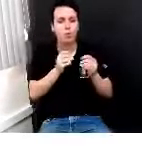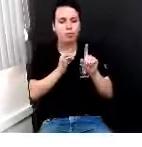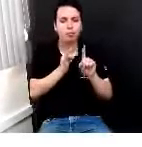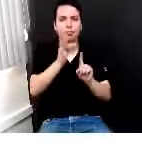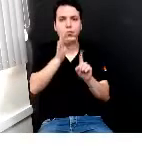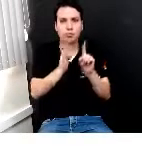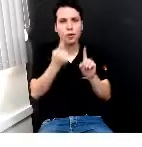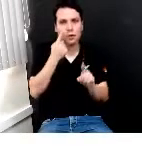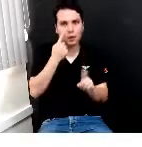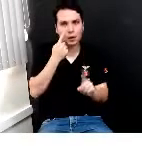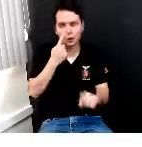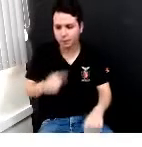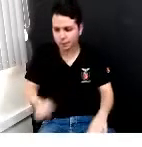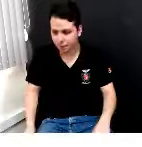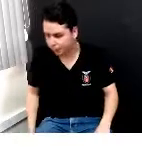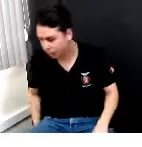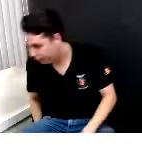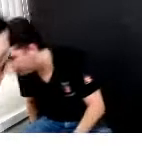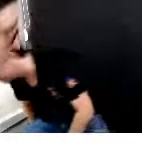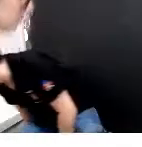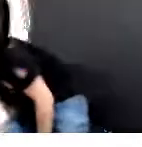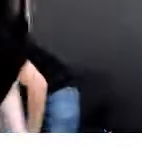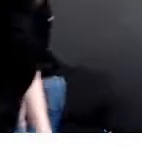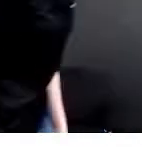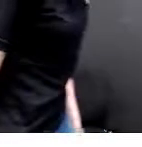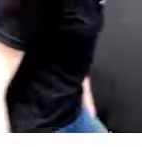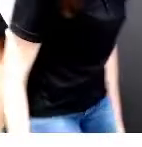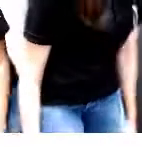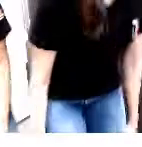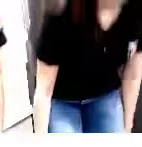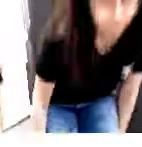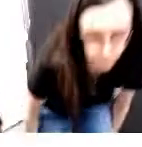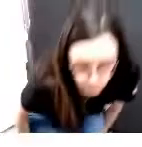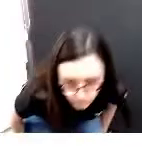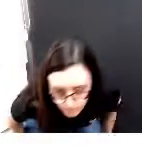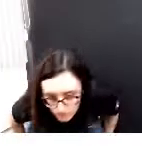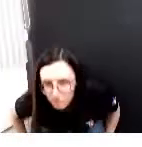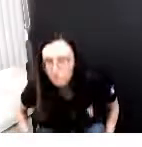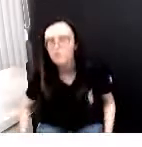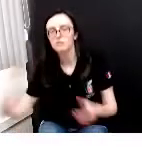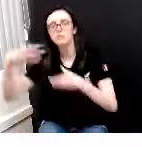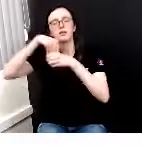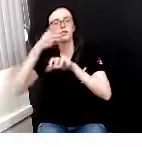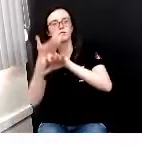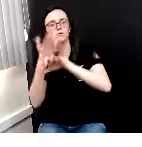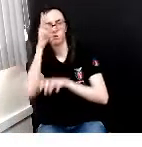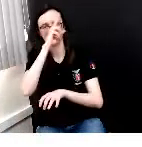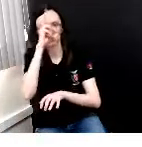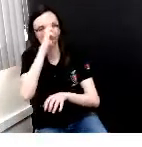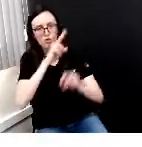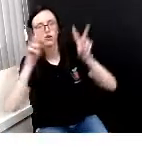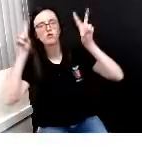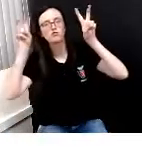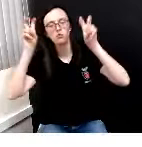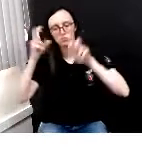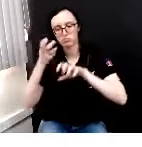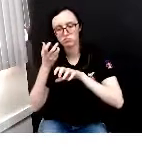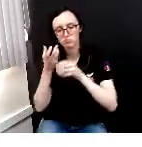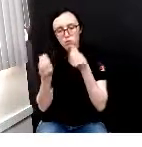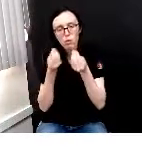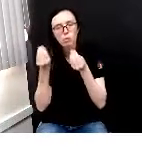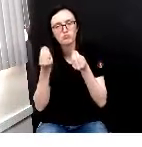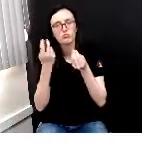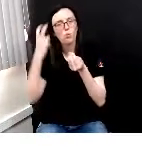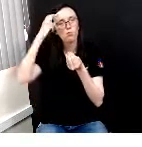né? E em história, a ideia dos hábitos culturais, o potencial para a disseminação dos vírus, né, a questão da falta